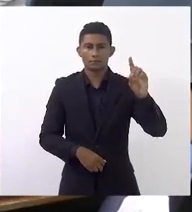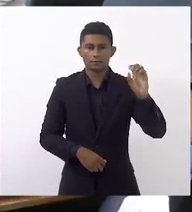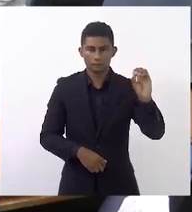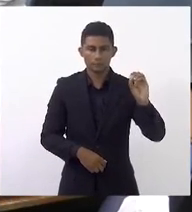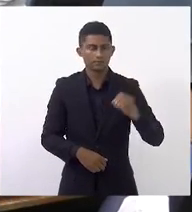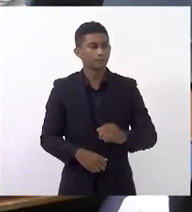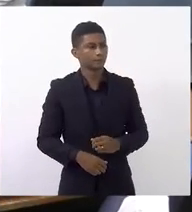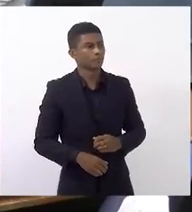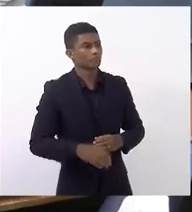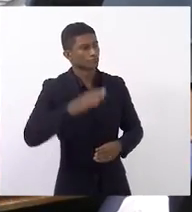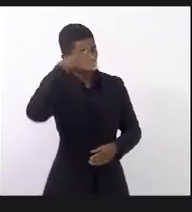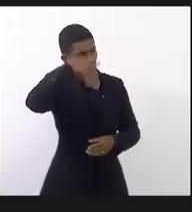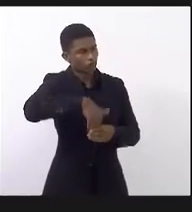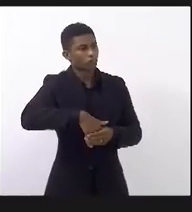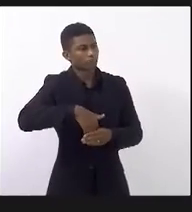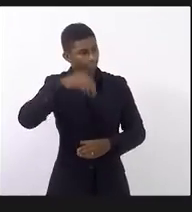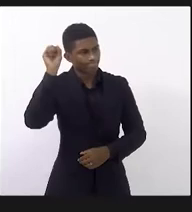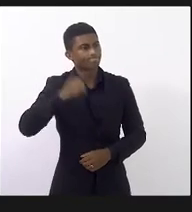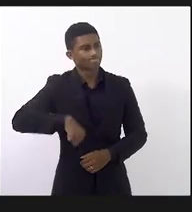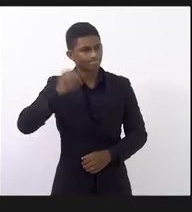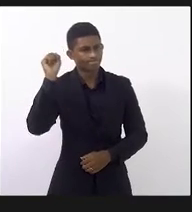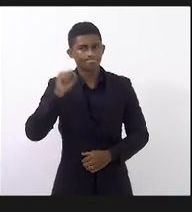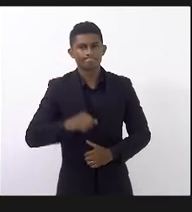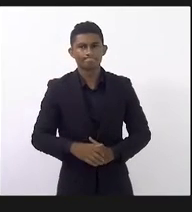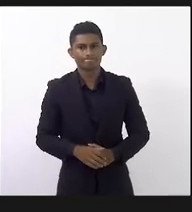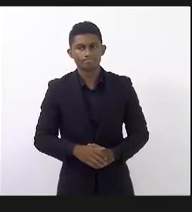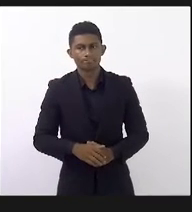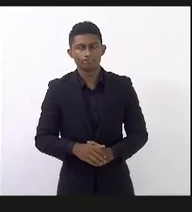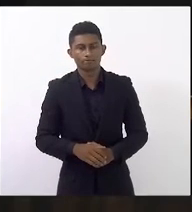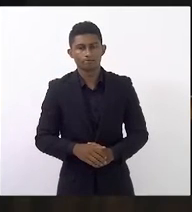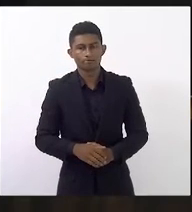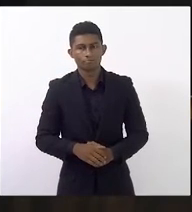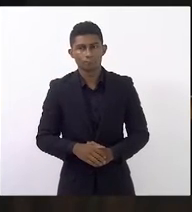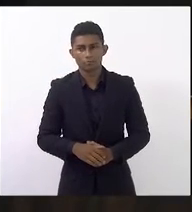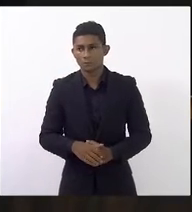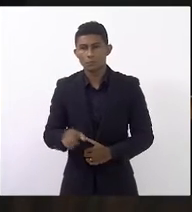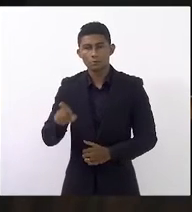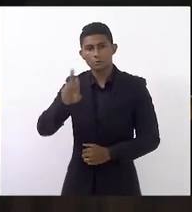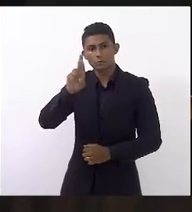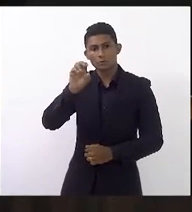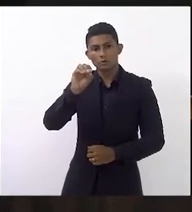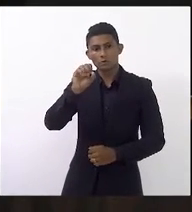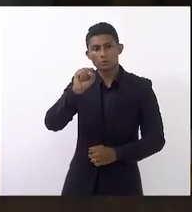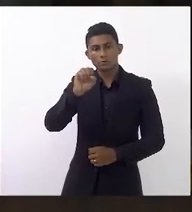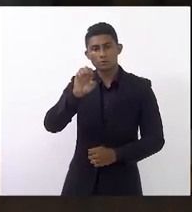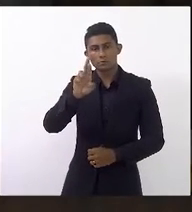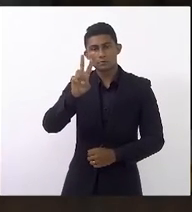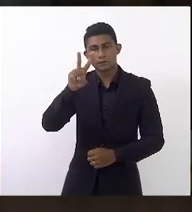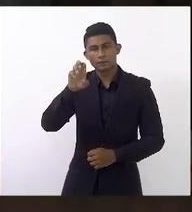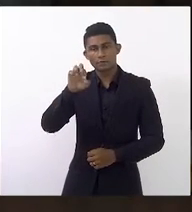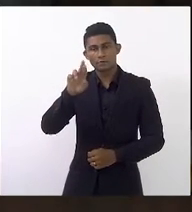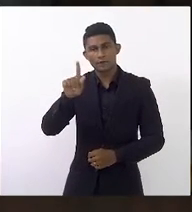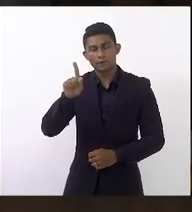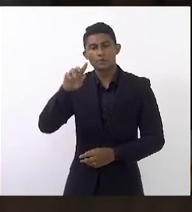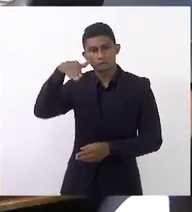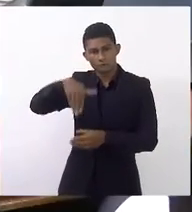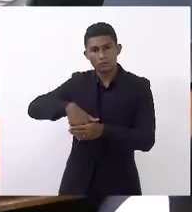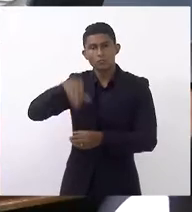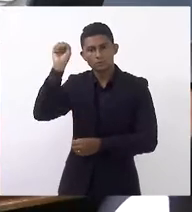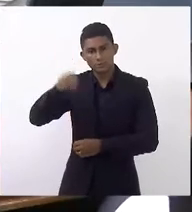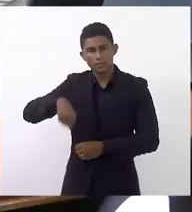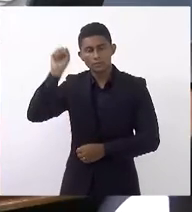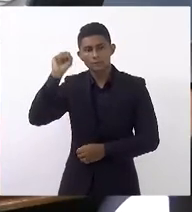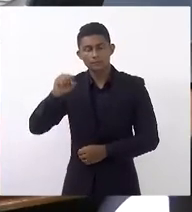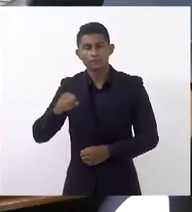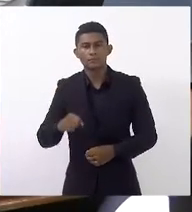Presidente, voto sim. Rosenberg Reis vota sim. Rosenberg Reis vota sim. Rosenberg Reis vota sim. O Subtenente Bernardo